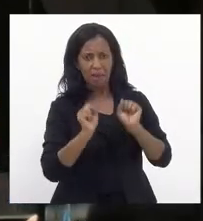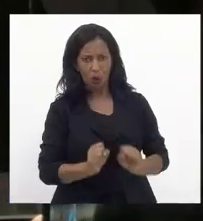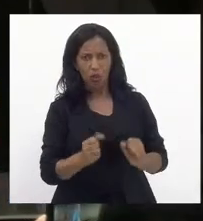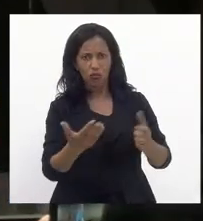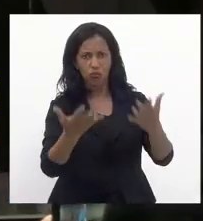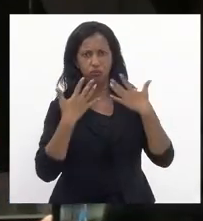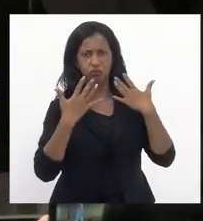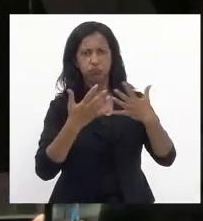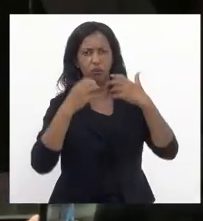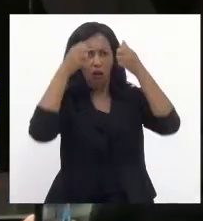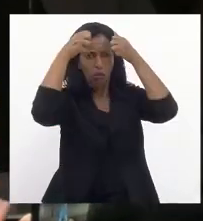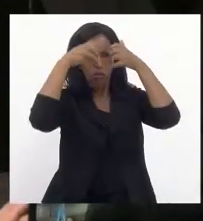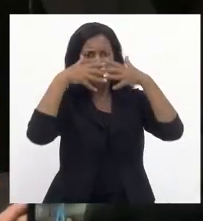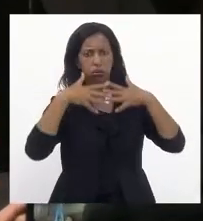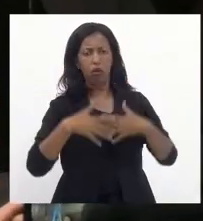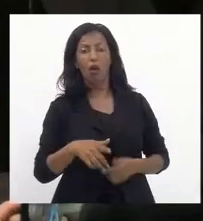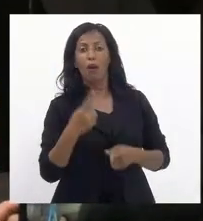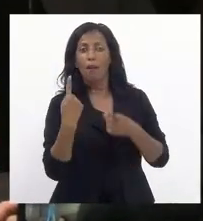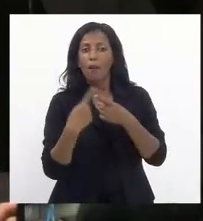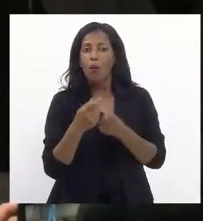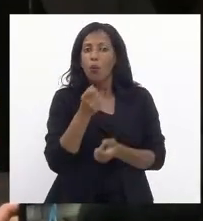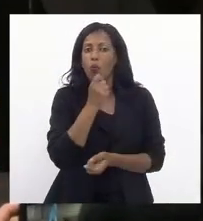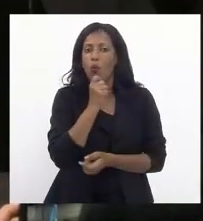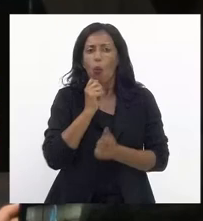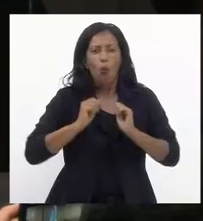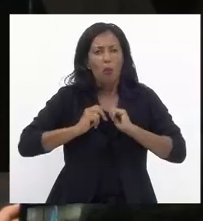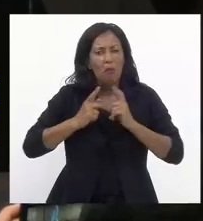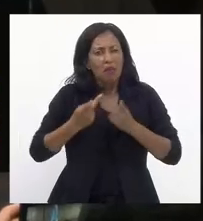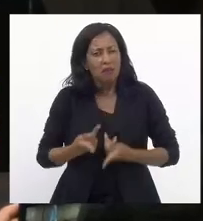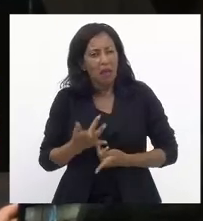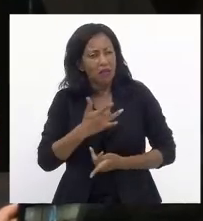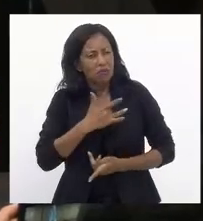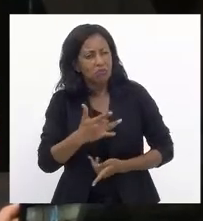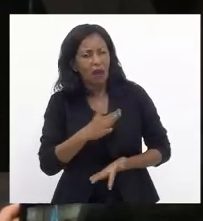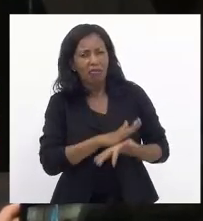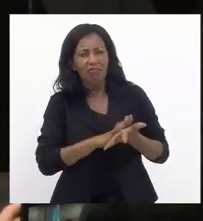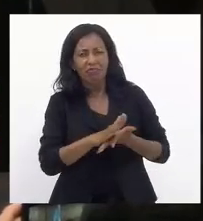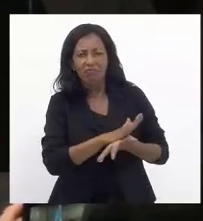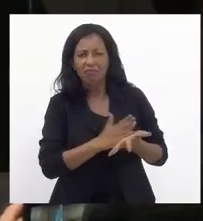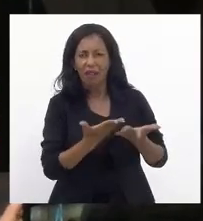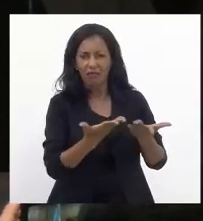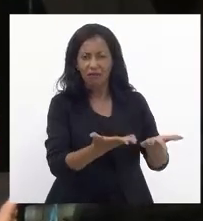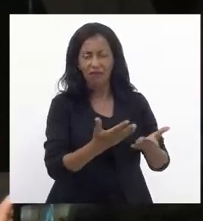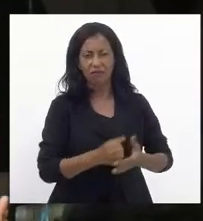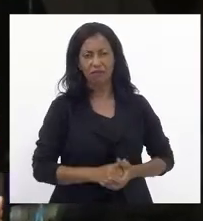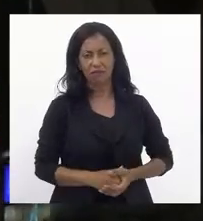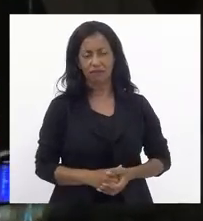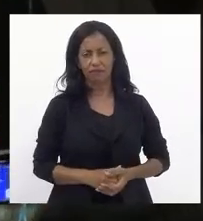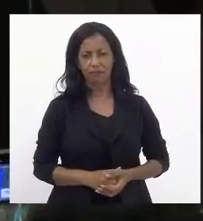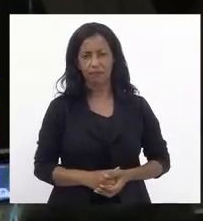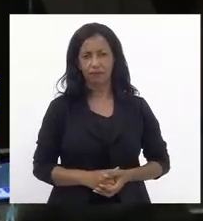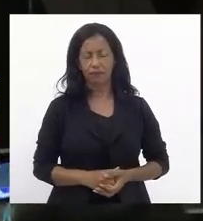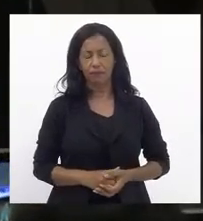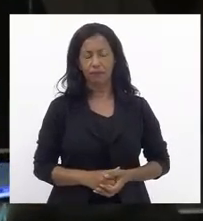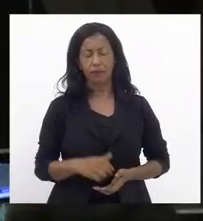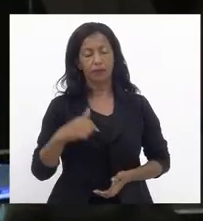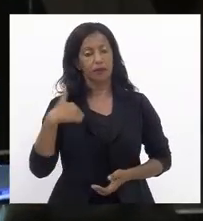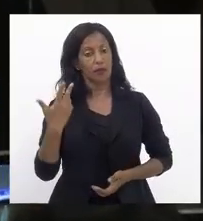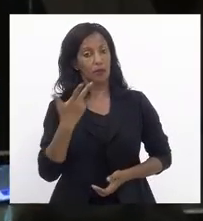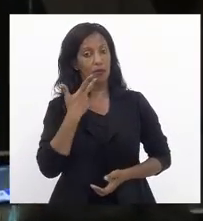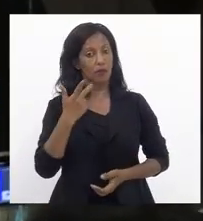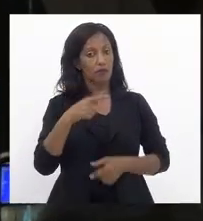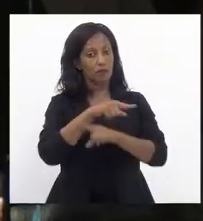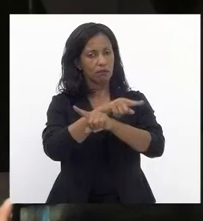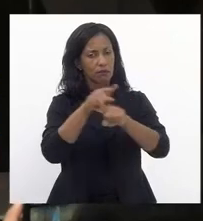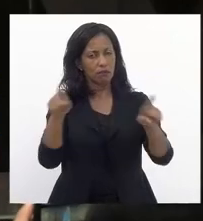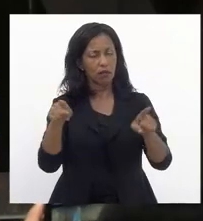forno padecendo porque não tem uma humanidade no atendimento? Então, eu queria dizer para vocês,